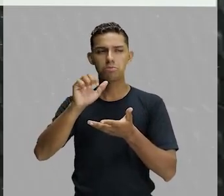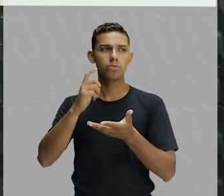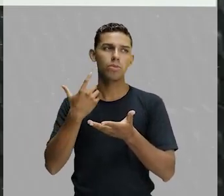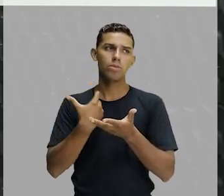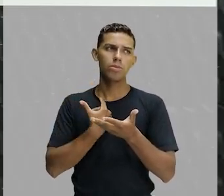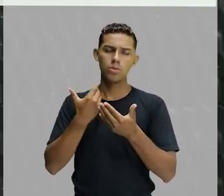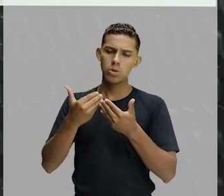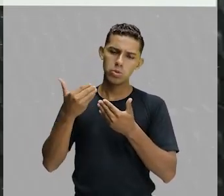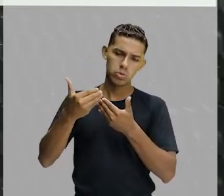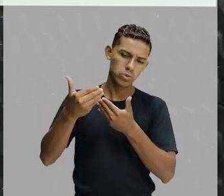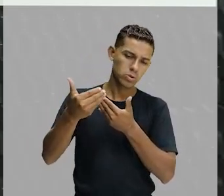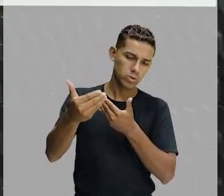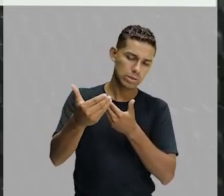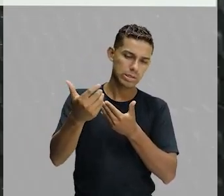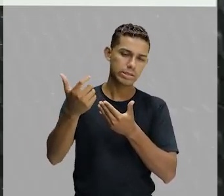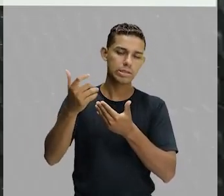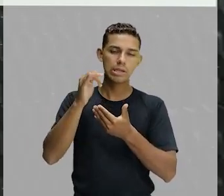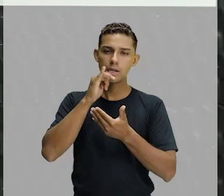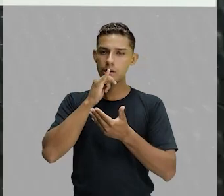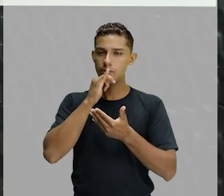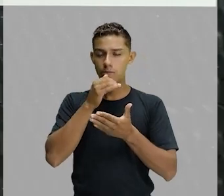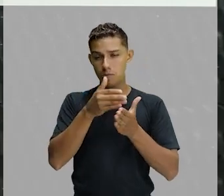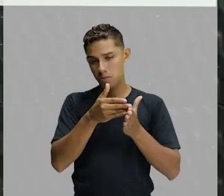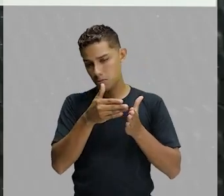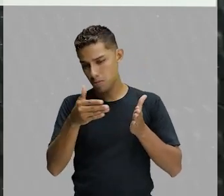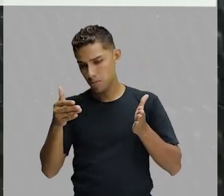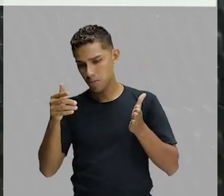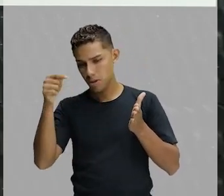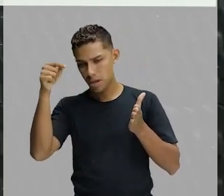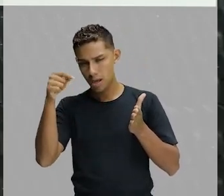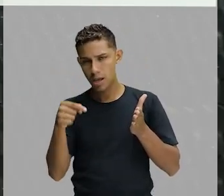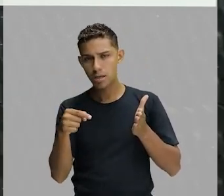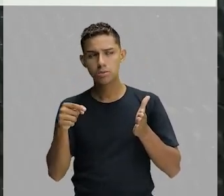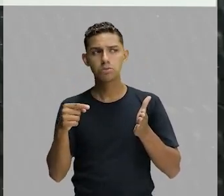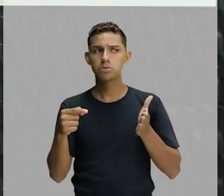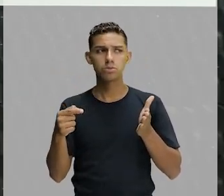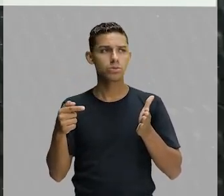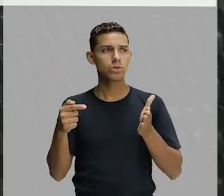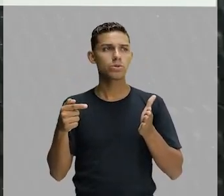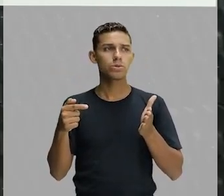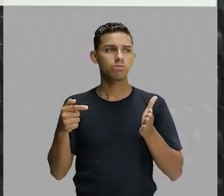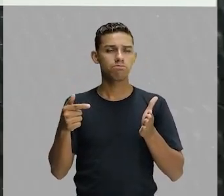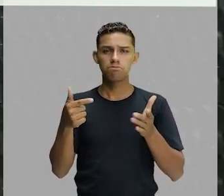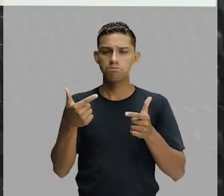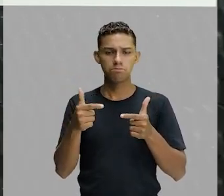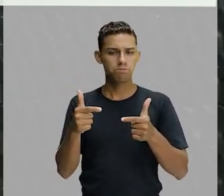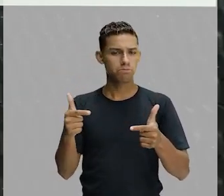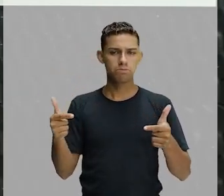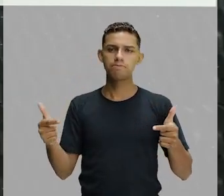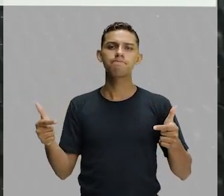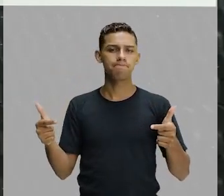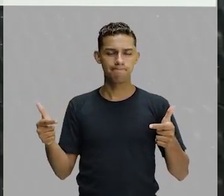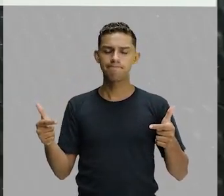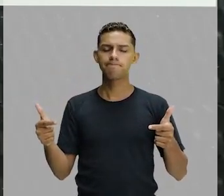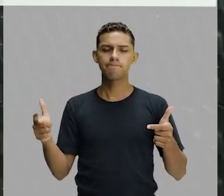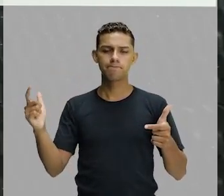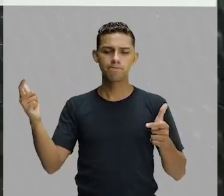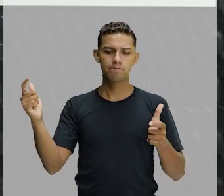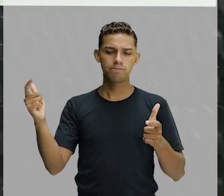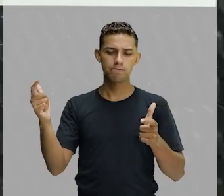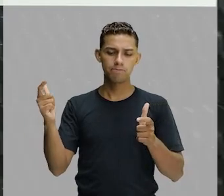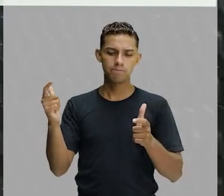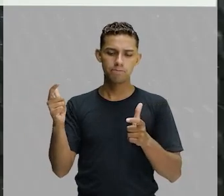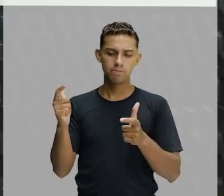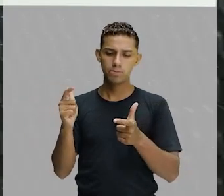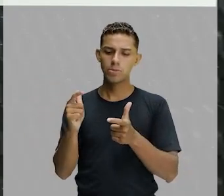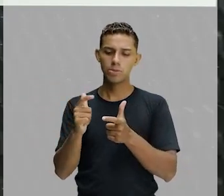um momento que essa matéria inorgânica aqui, ela vai ficar escassa, ela vai diminuir.